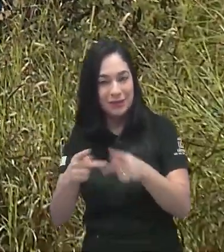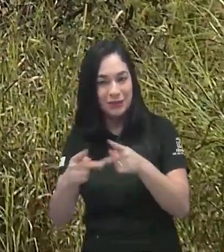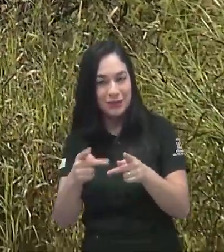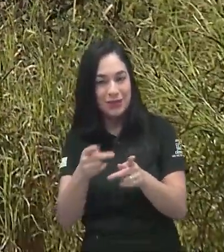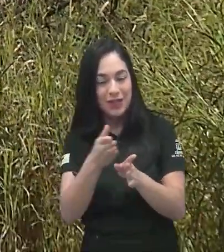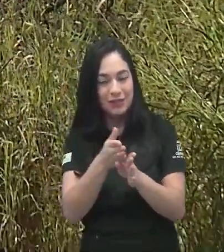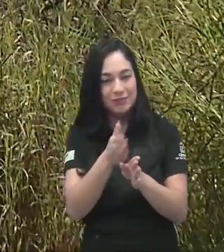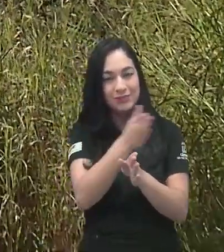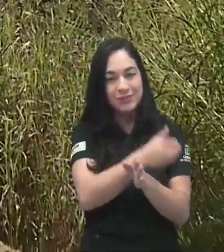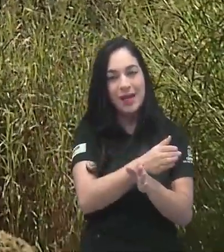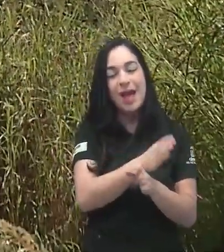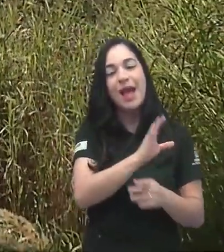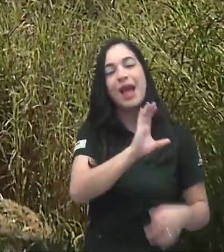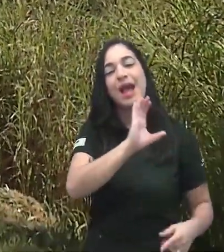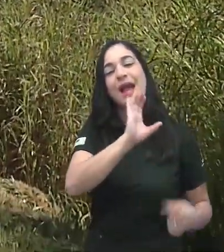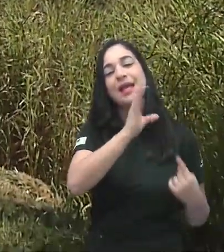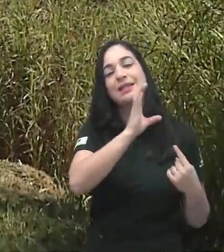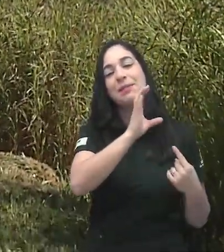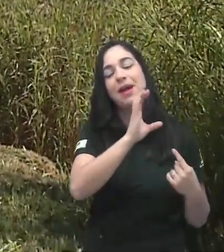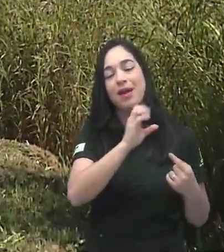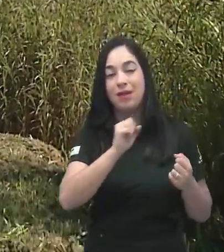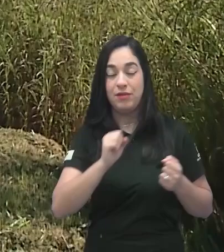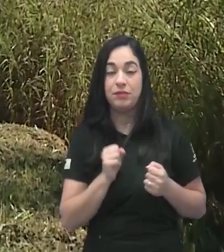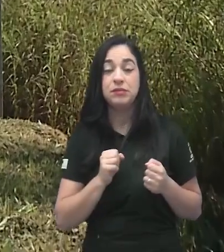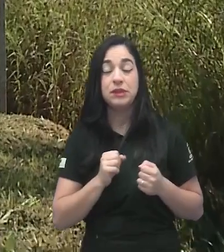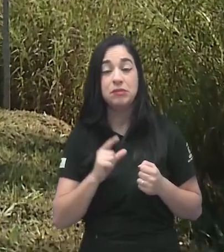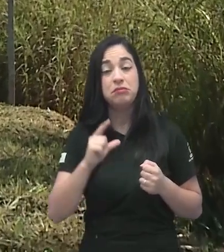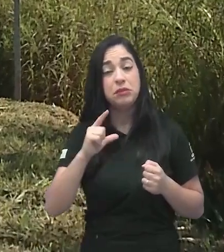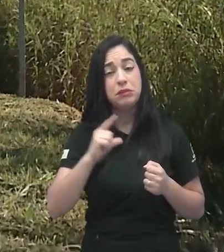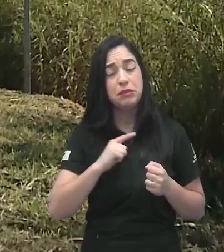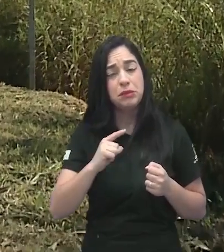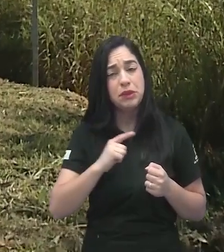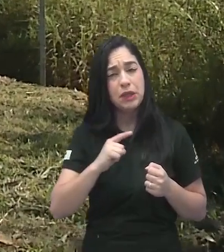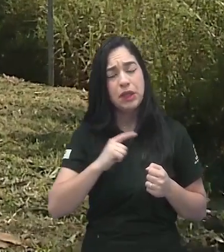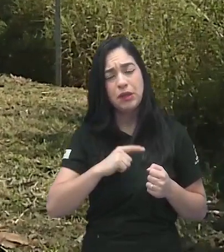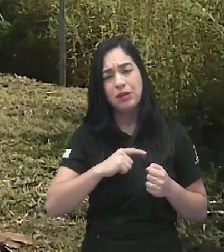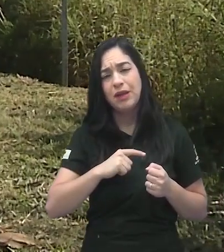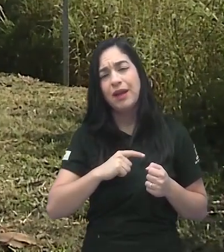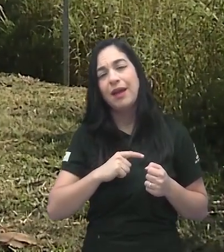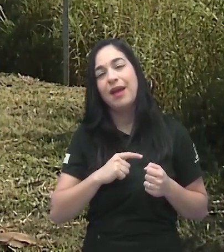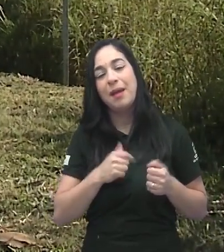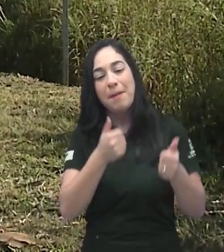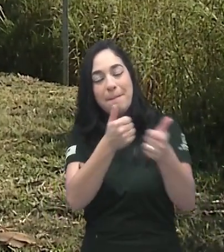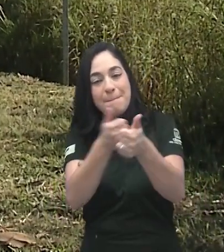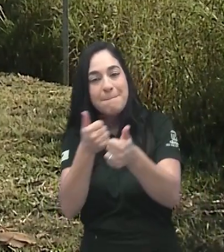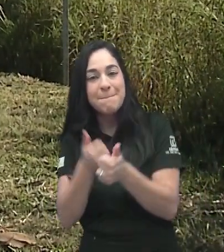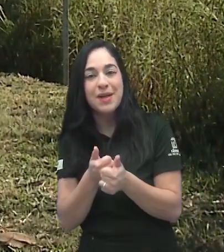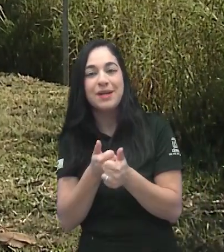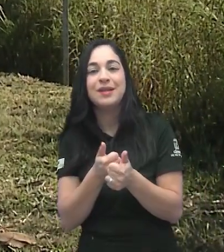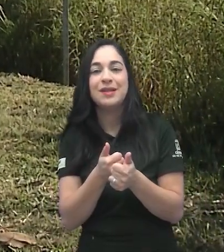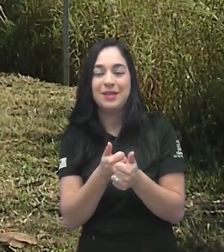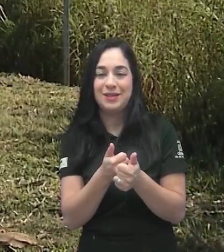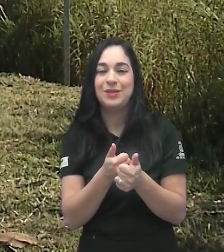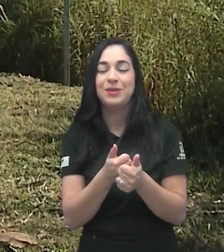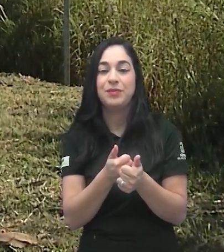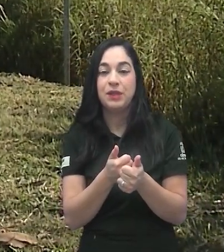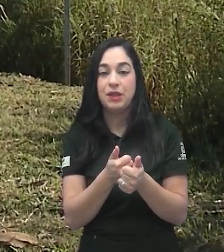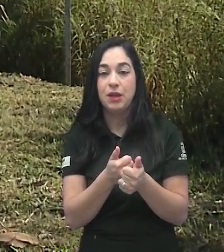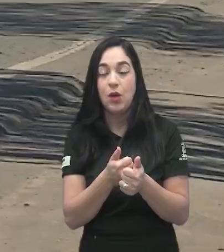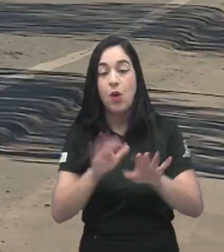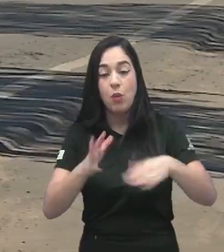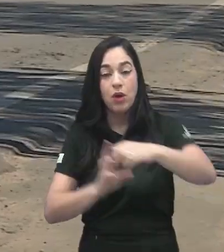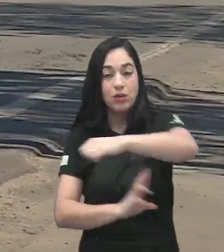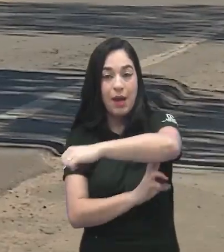Caçapava. A rodovia liga bairros e cidades vizinhas. Para quem mora no limite entre dois